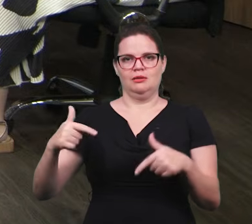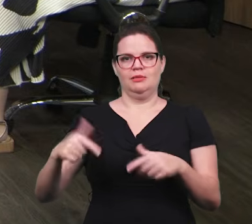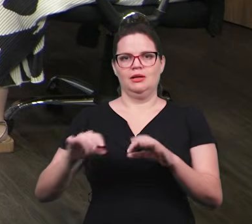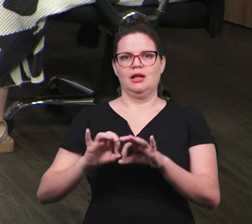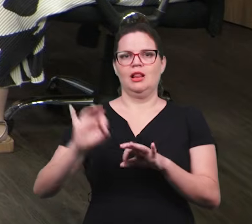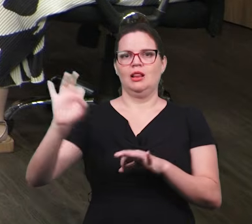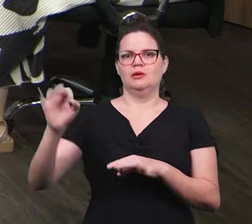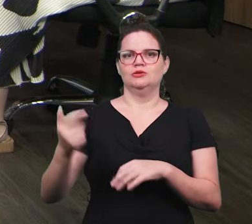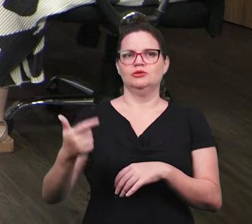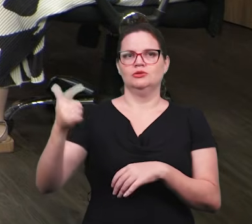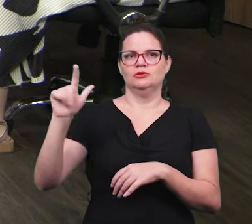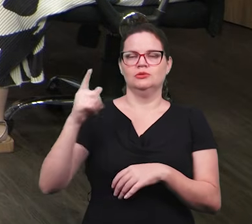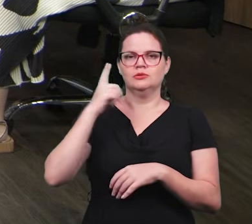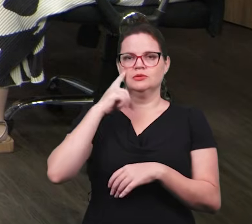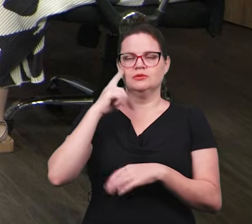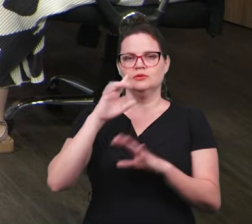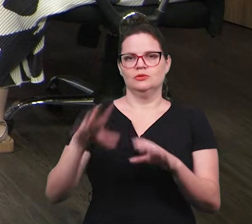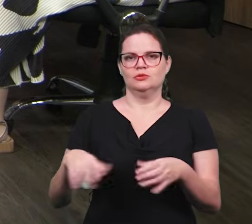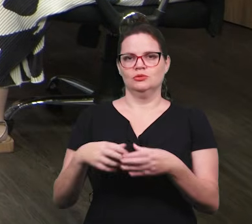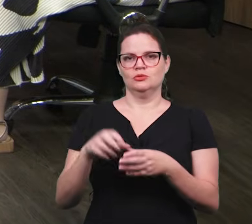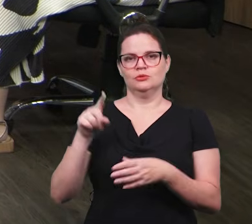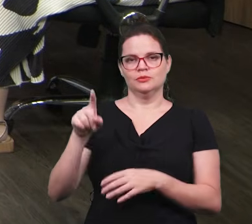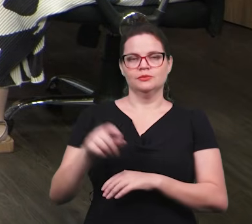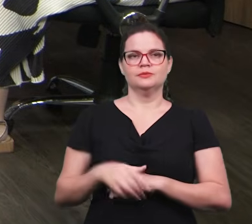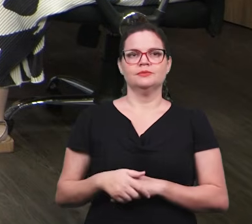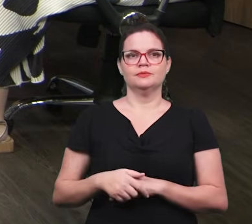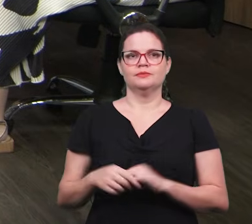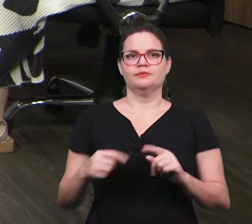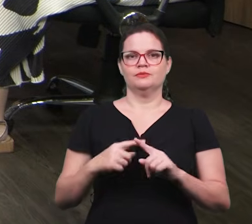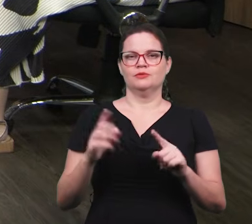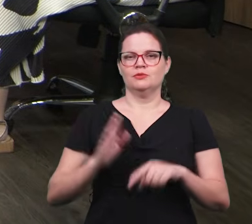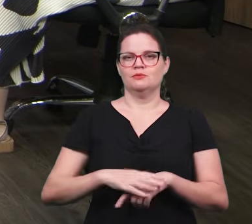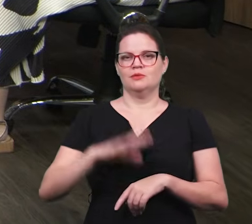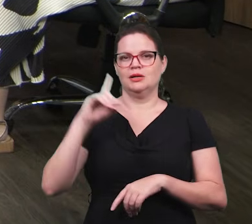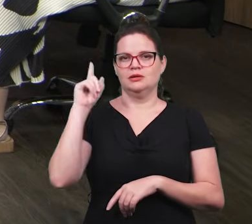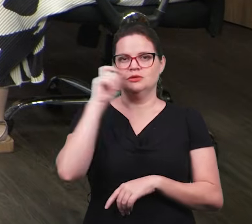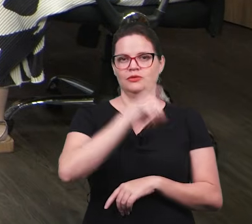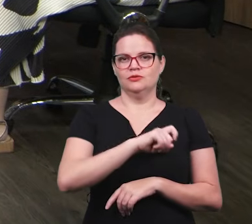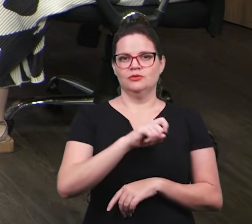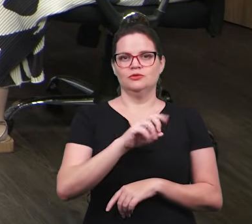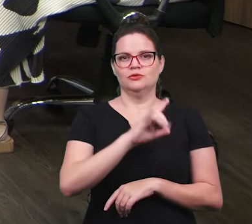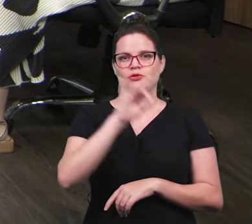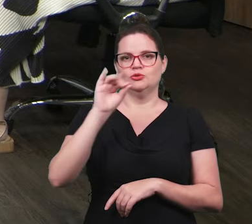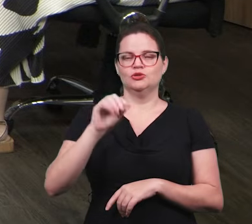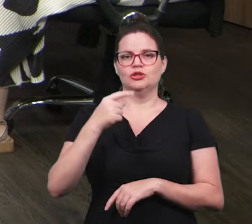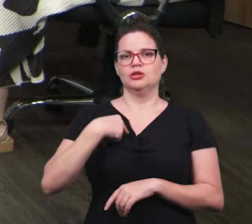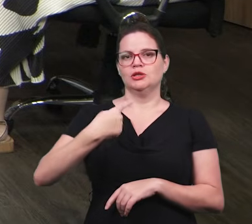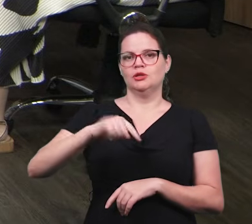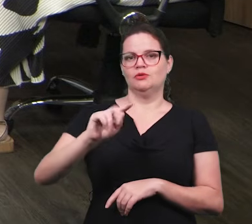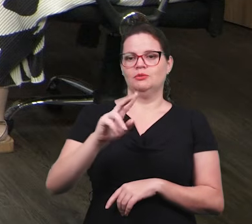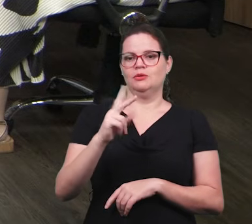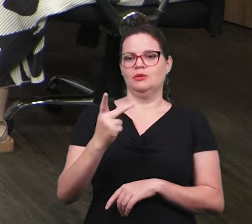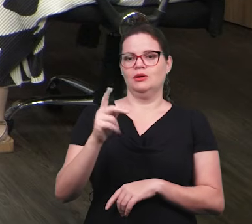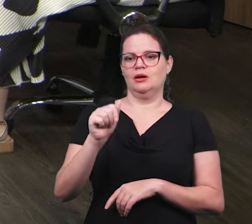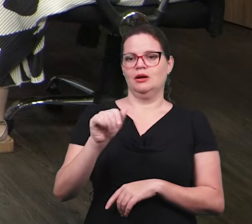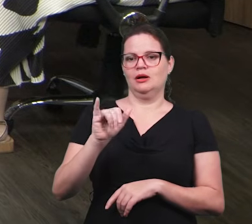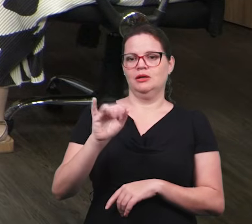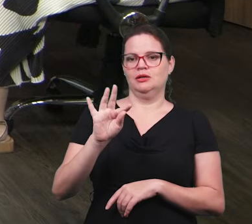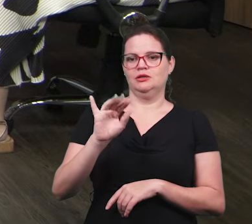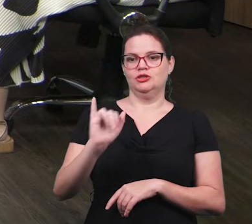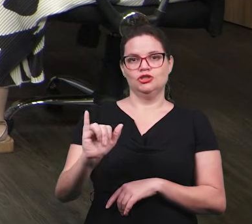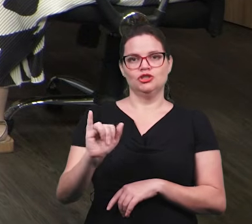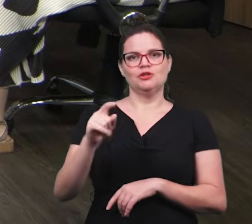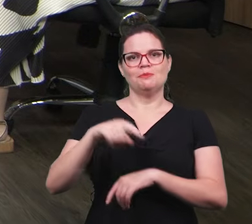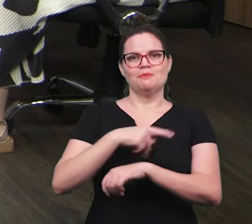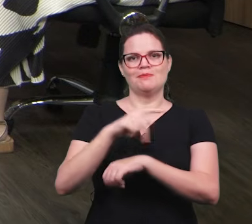em destacamento do quartel, mas o período mais complexo foi quando eu fui para o Haiti. Então, realmente, uma situação que